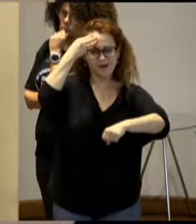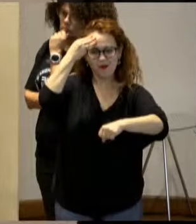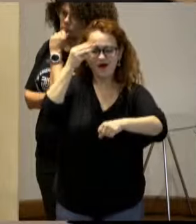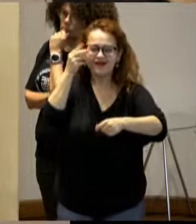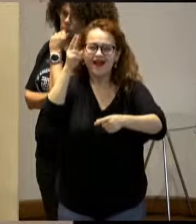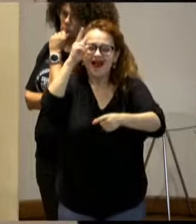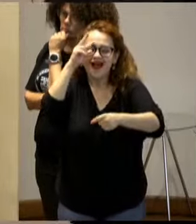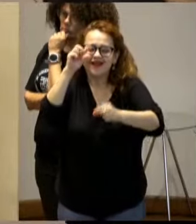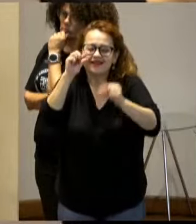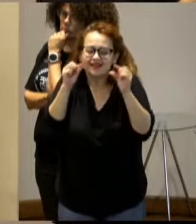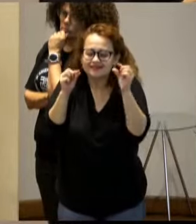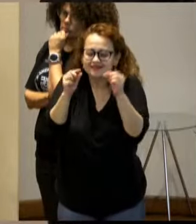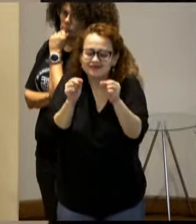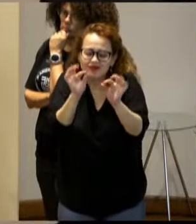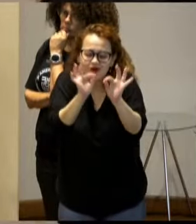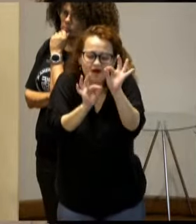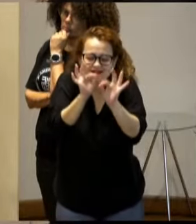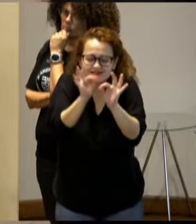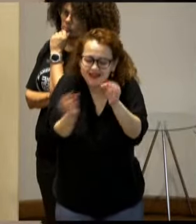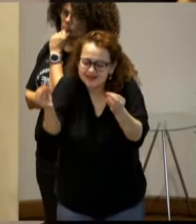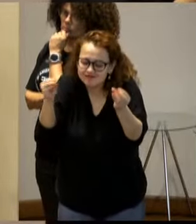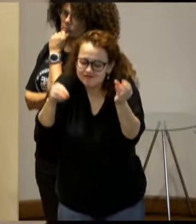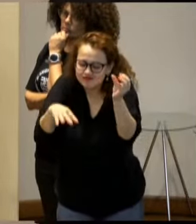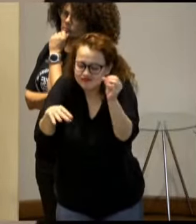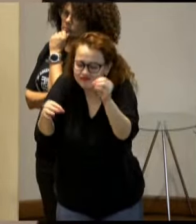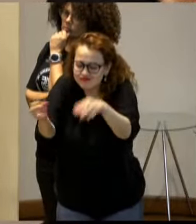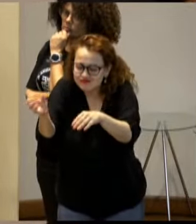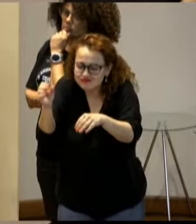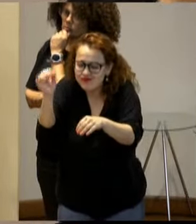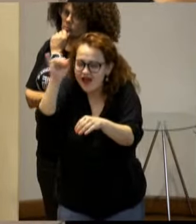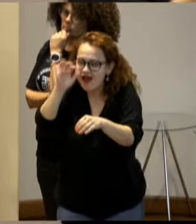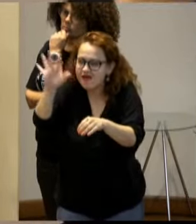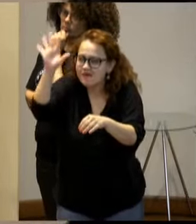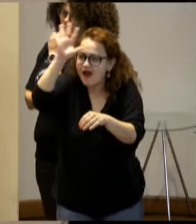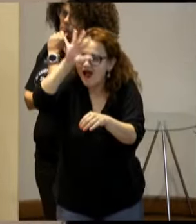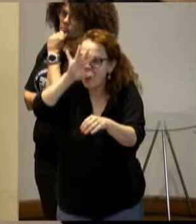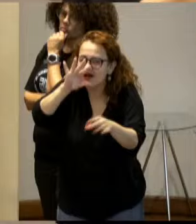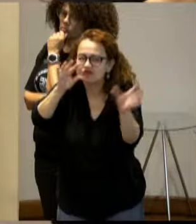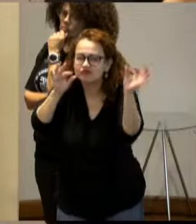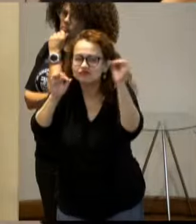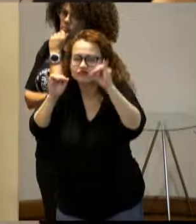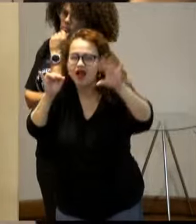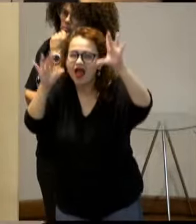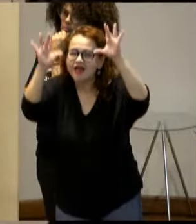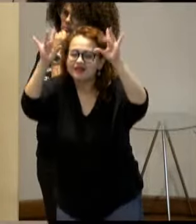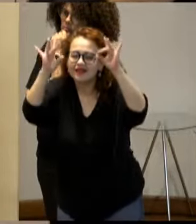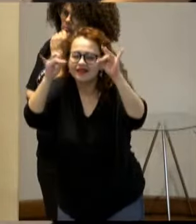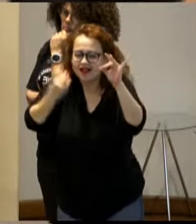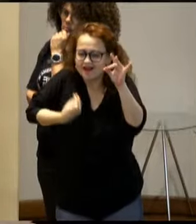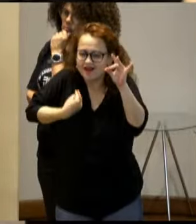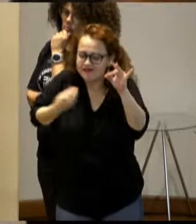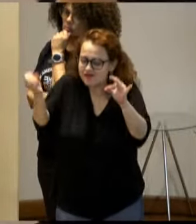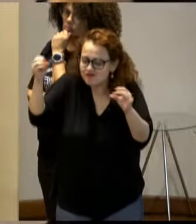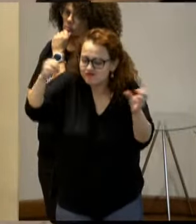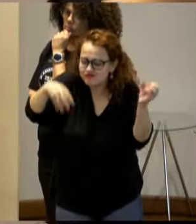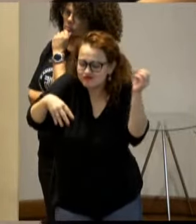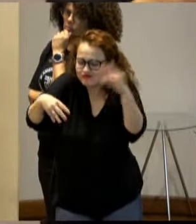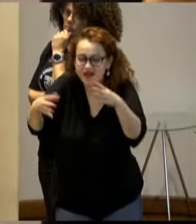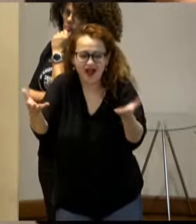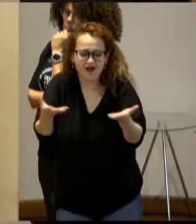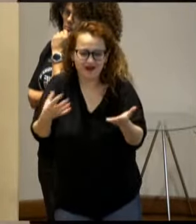miúdas, bem fatiadas. Debulhe bem as imagens, buscando todos os detalhes. Agora é o modo